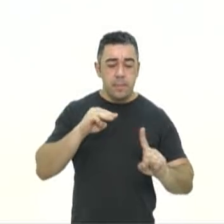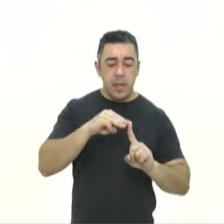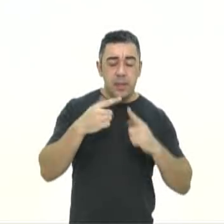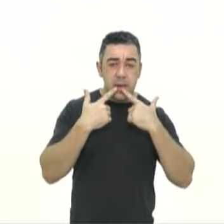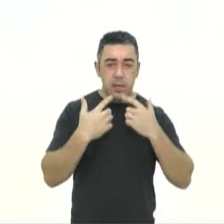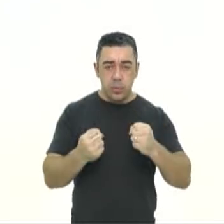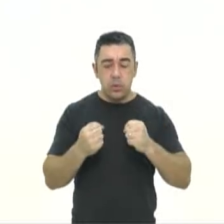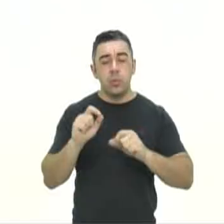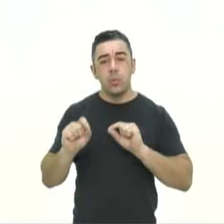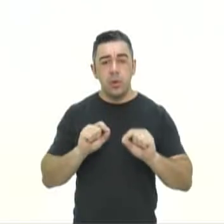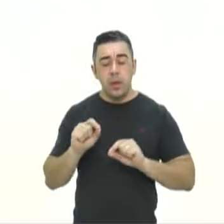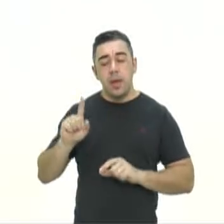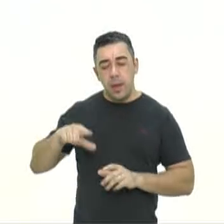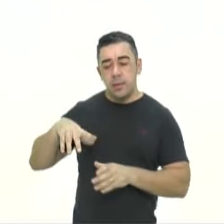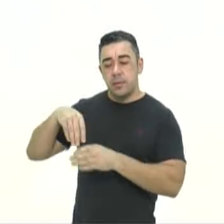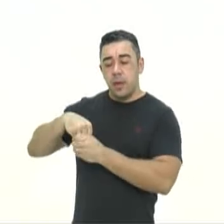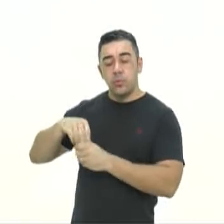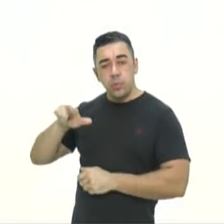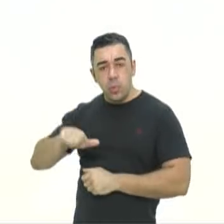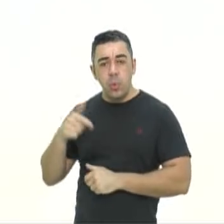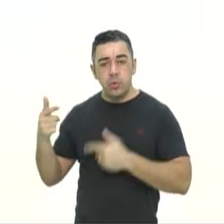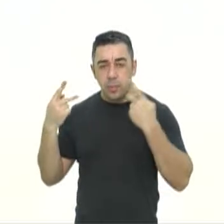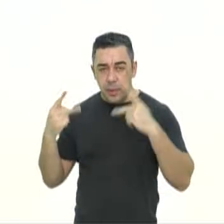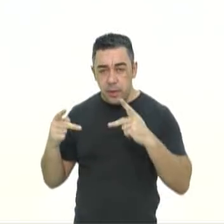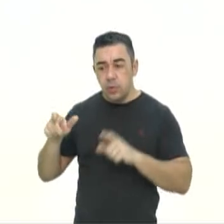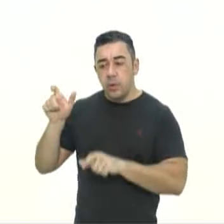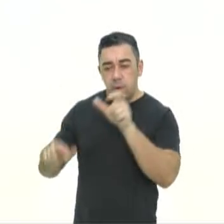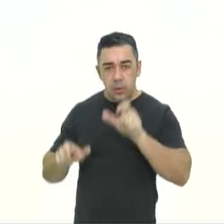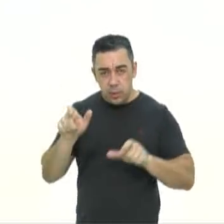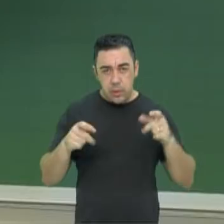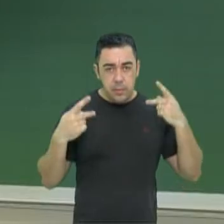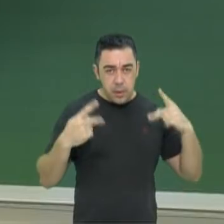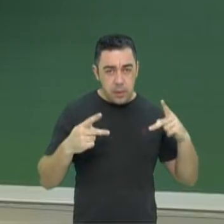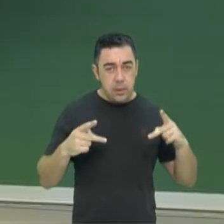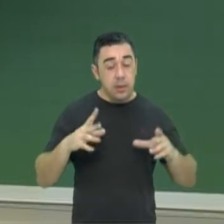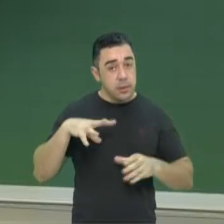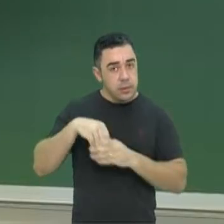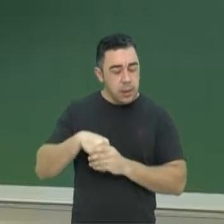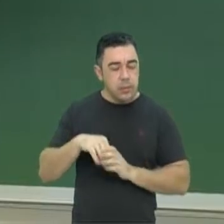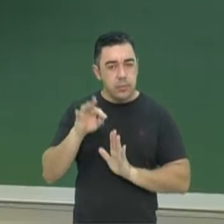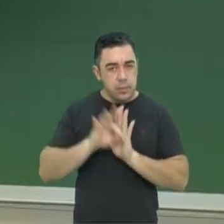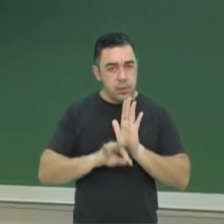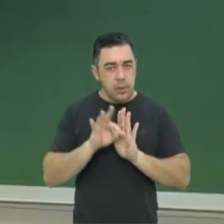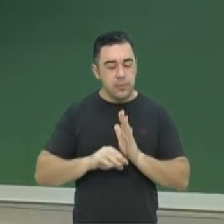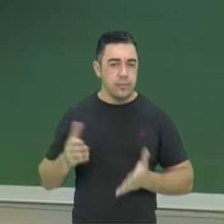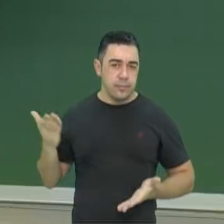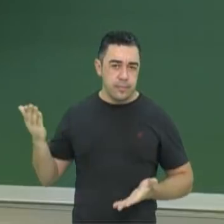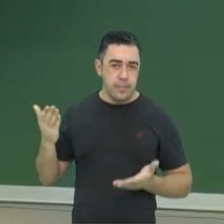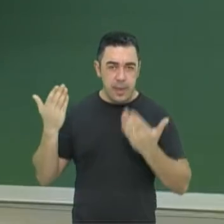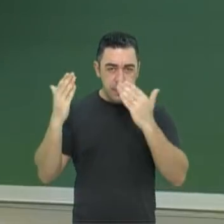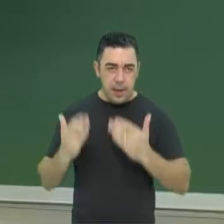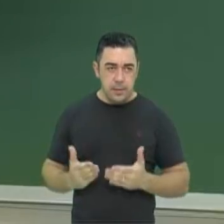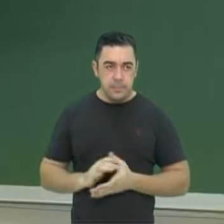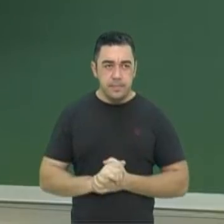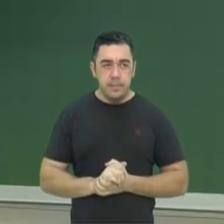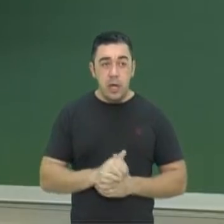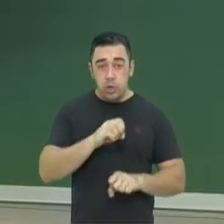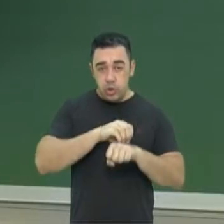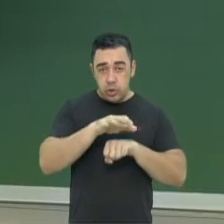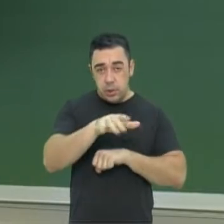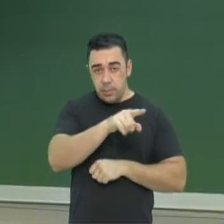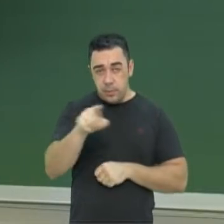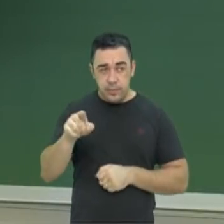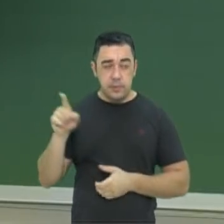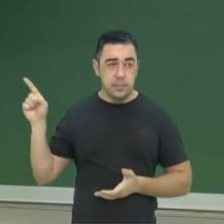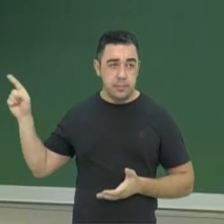metalinguística para criticar outros sermões e outros pregadores. Tudo isso ali no sermão. Trouxe para vocês,